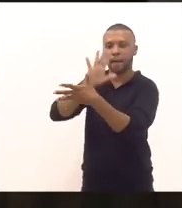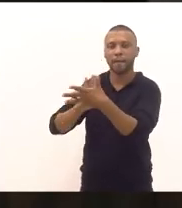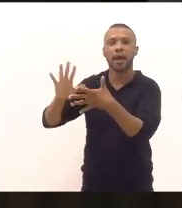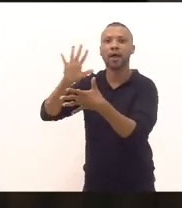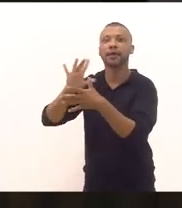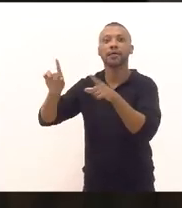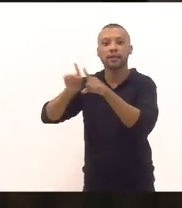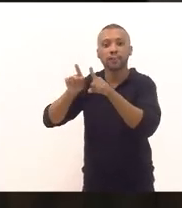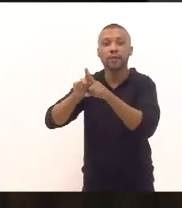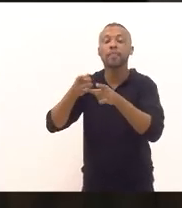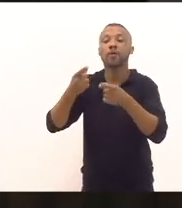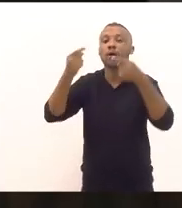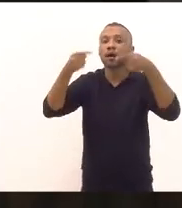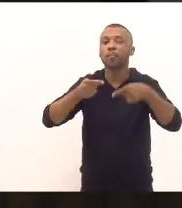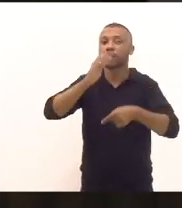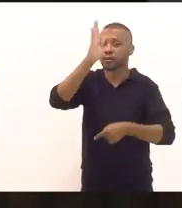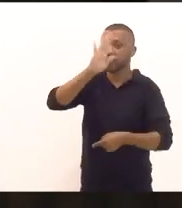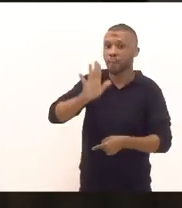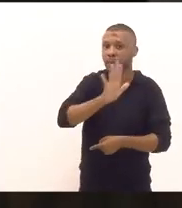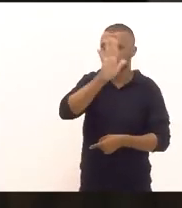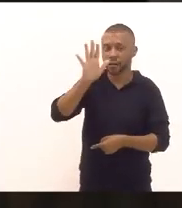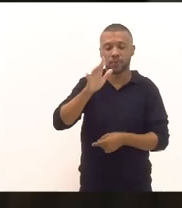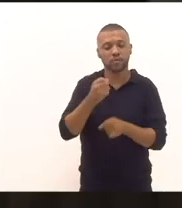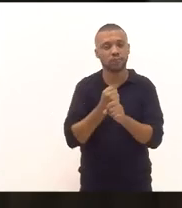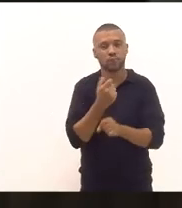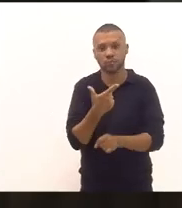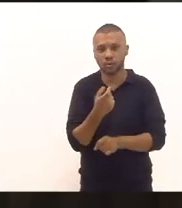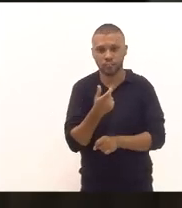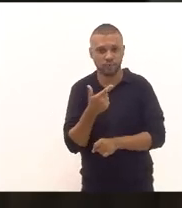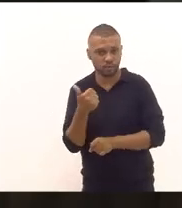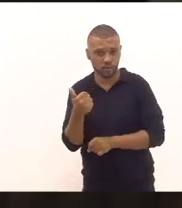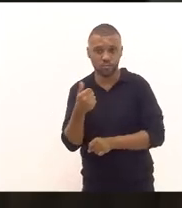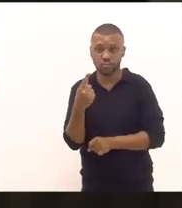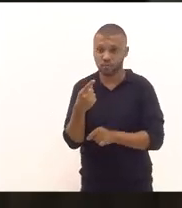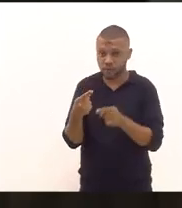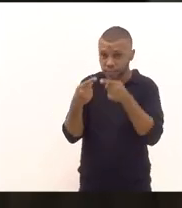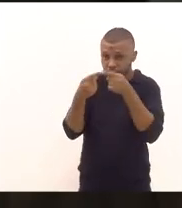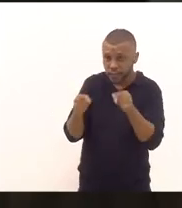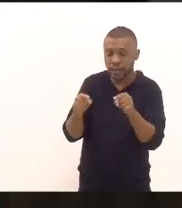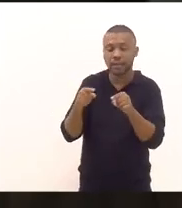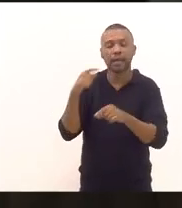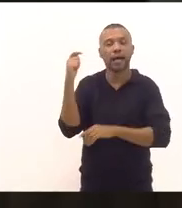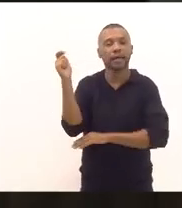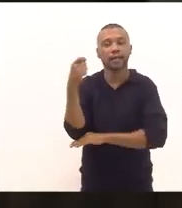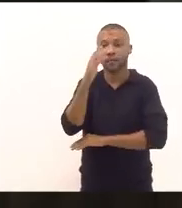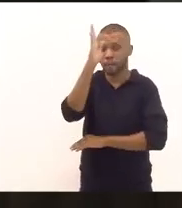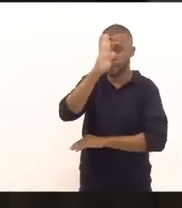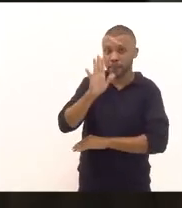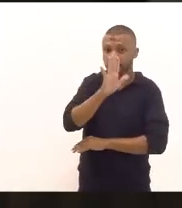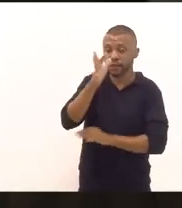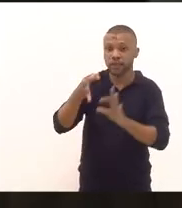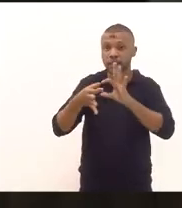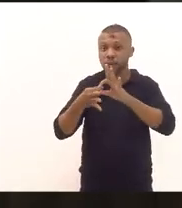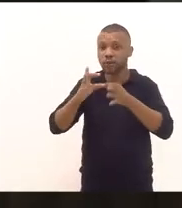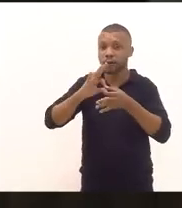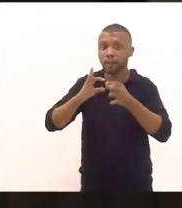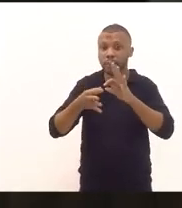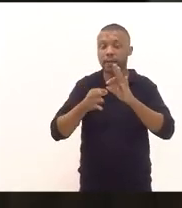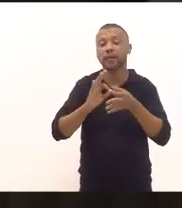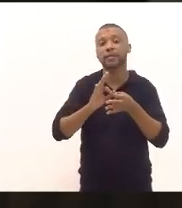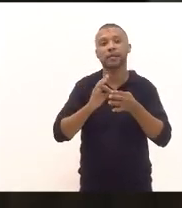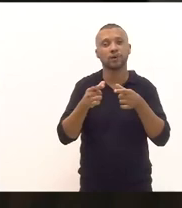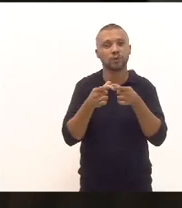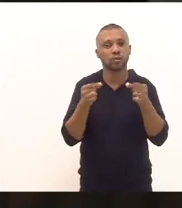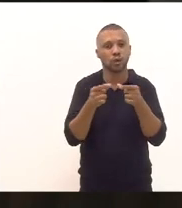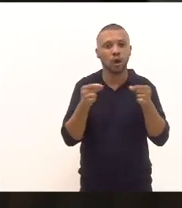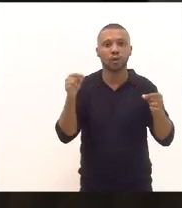Campeonato Brasileiro em 2021 durante a estreia da seleção brasileira nas Olimpíadas de Tóquio